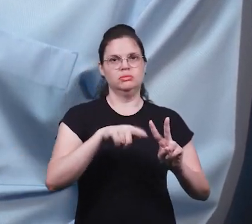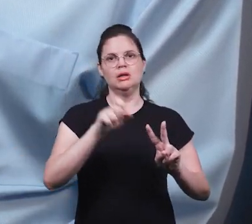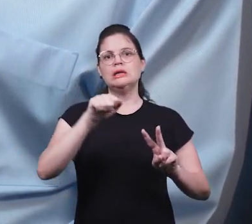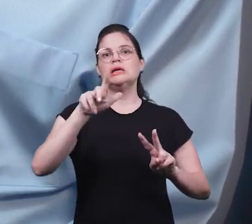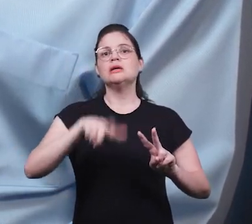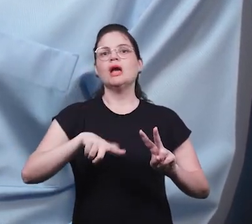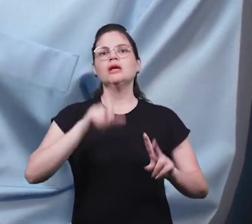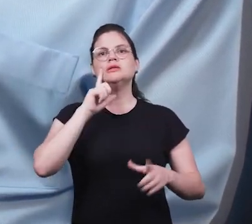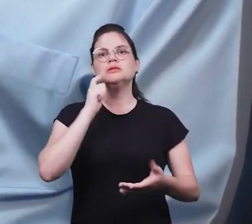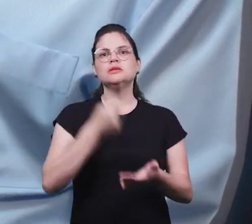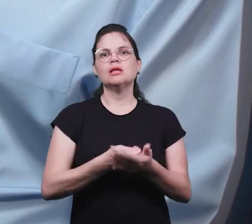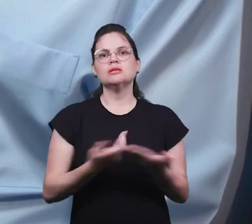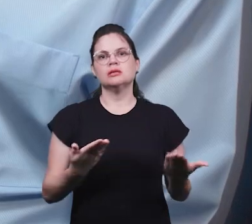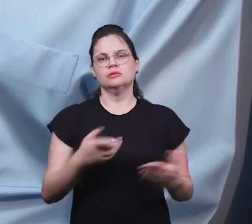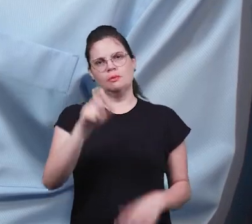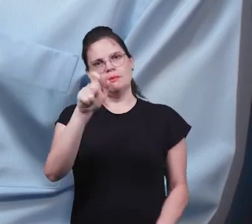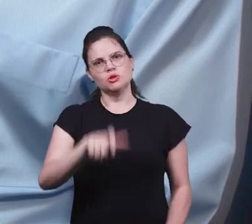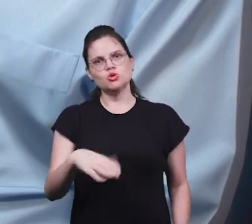E o homem escolheu o pecado.